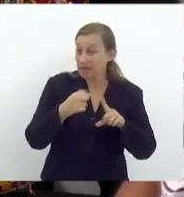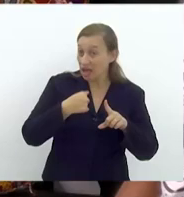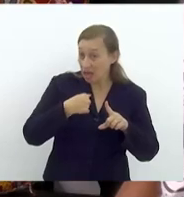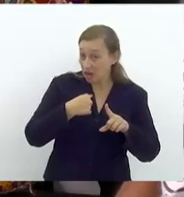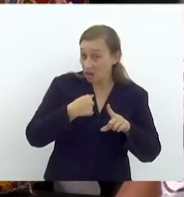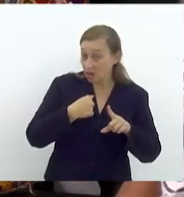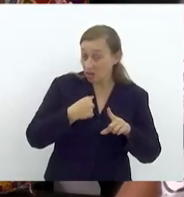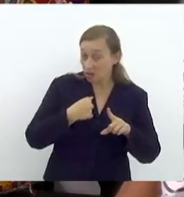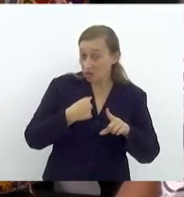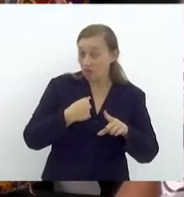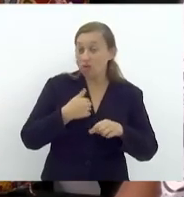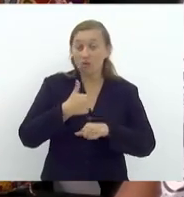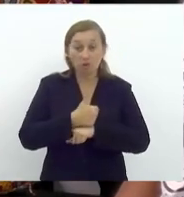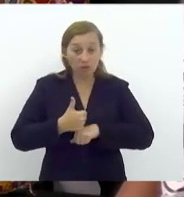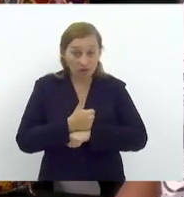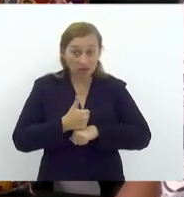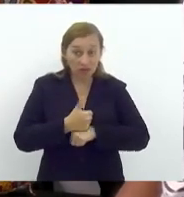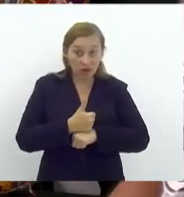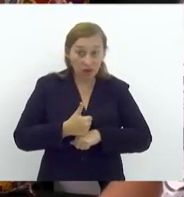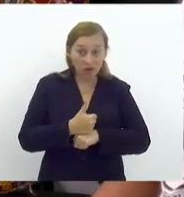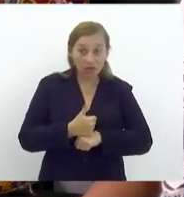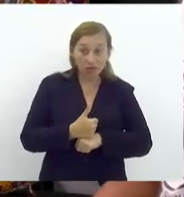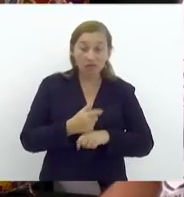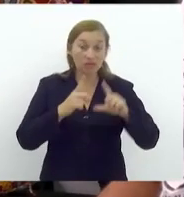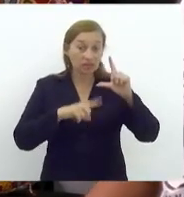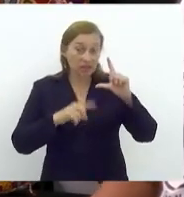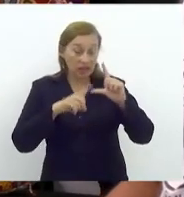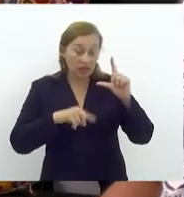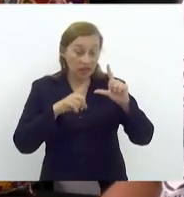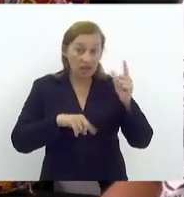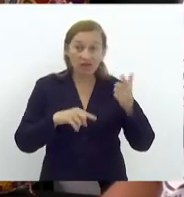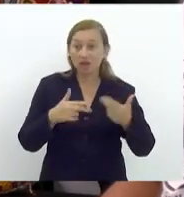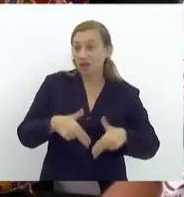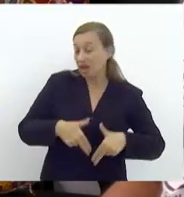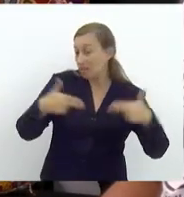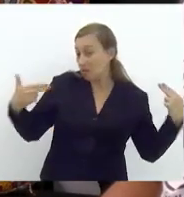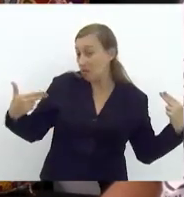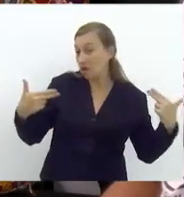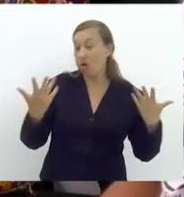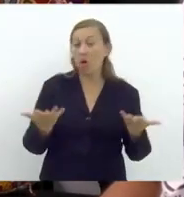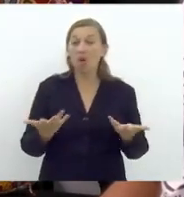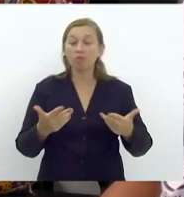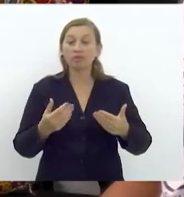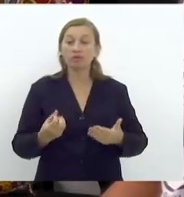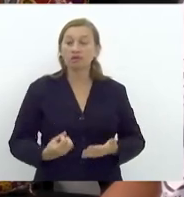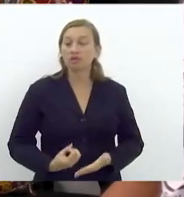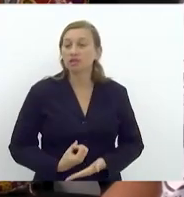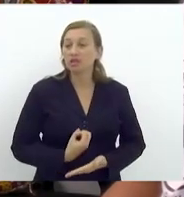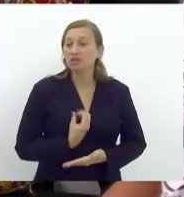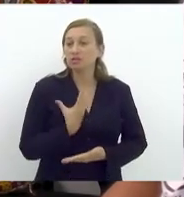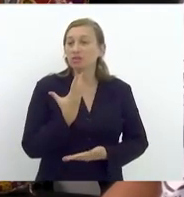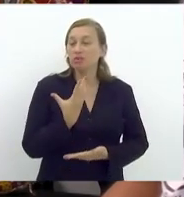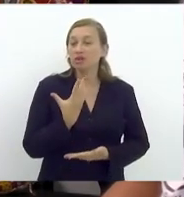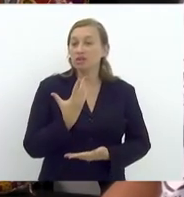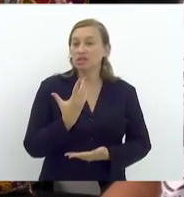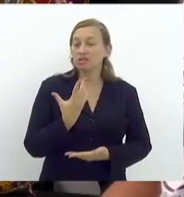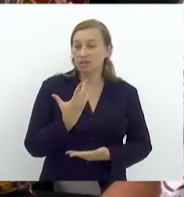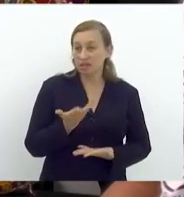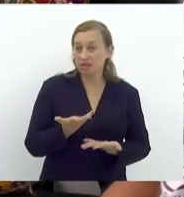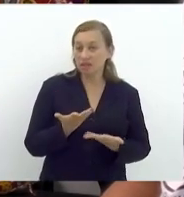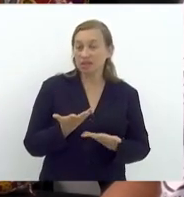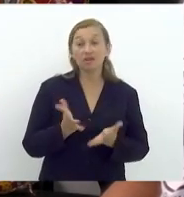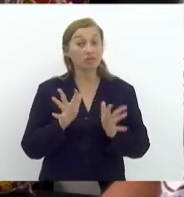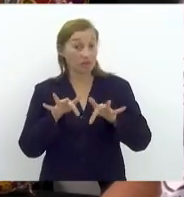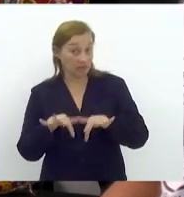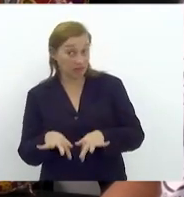da Letras sou entusiasta disso né do hip hop do Rap do cordel das culturas populares enfim E para